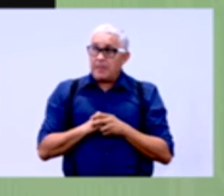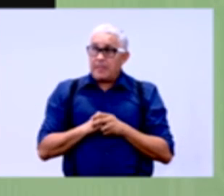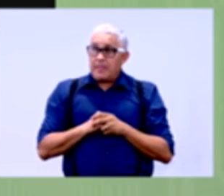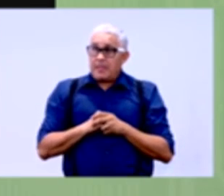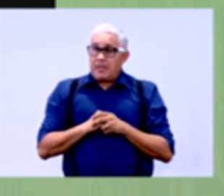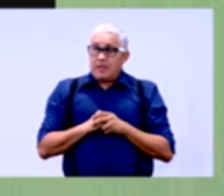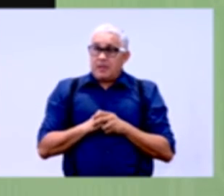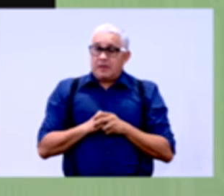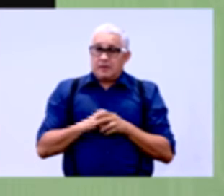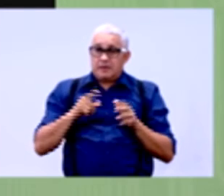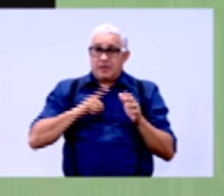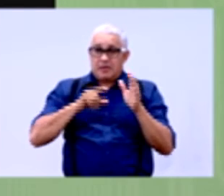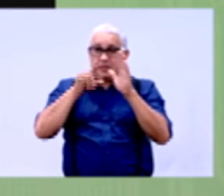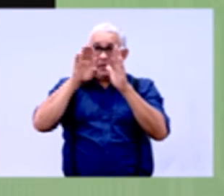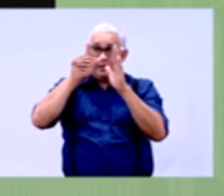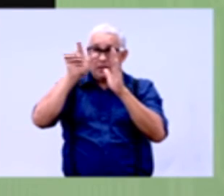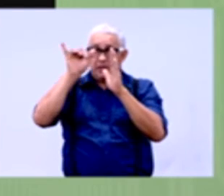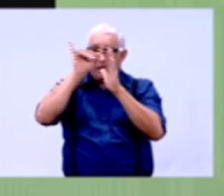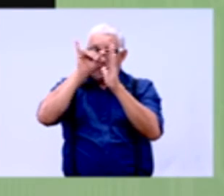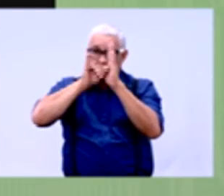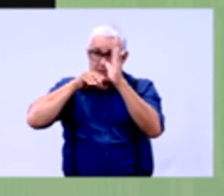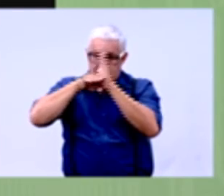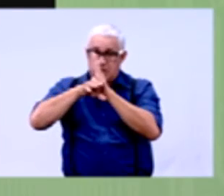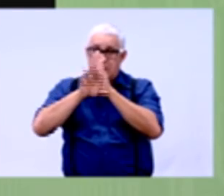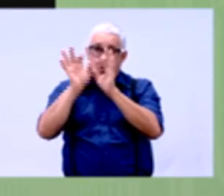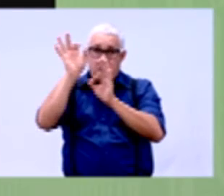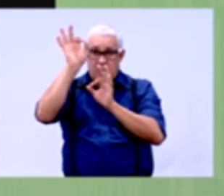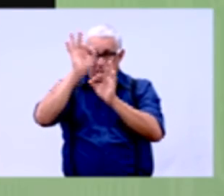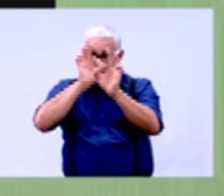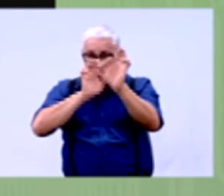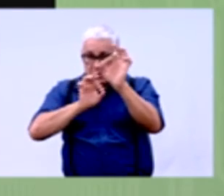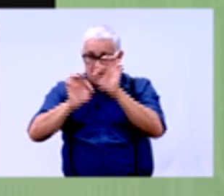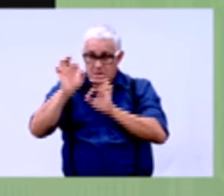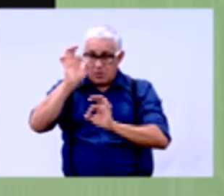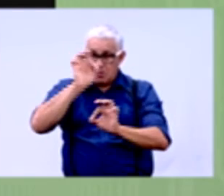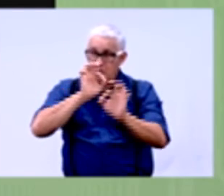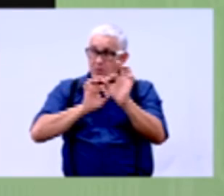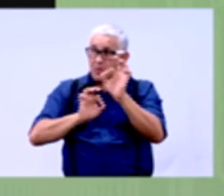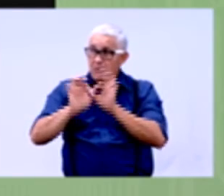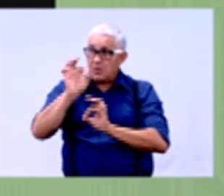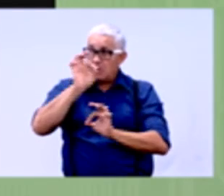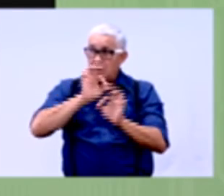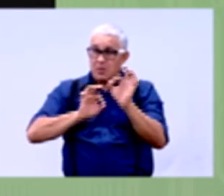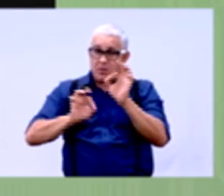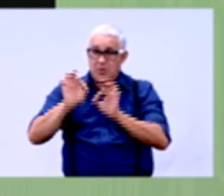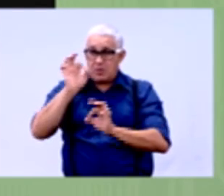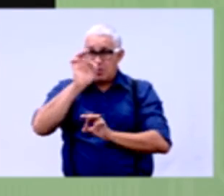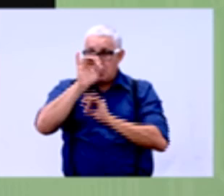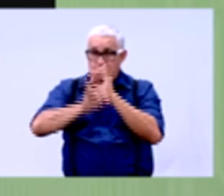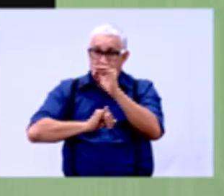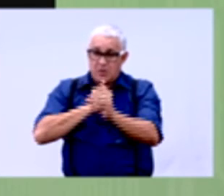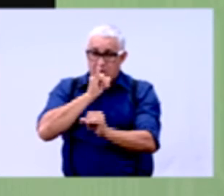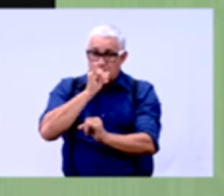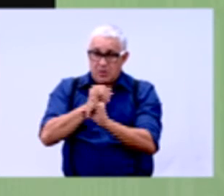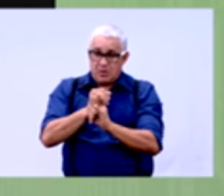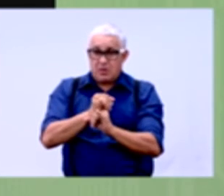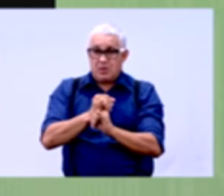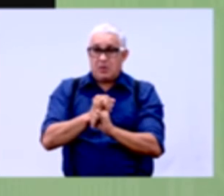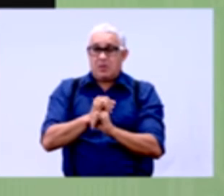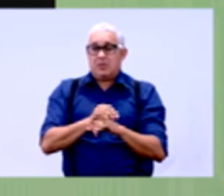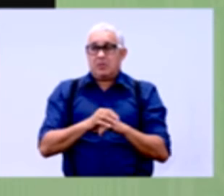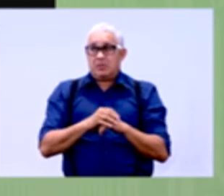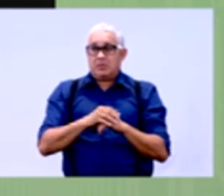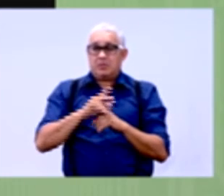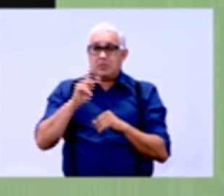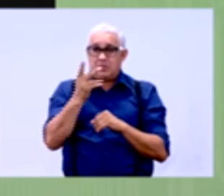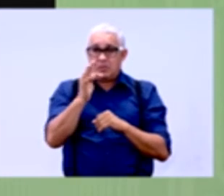que estiver implementada, então ele vai montar, o controle vai montar a página JSP, HTML,